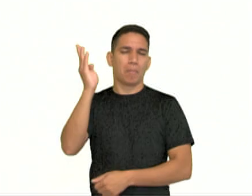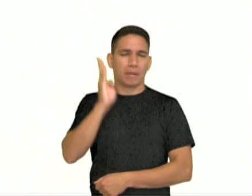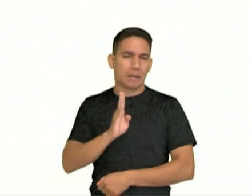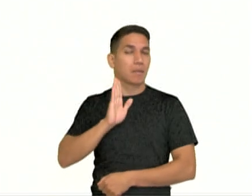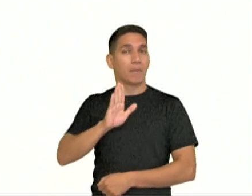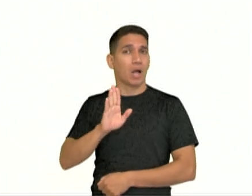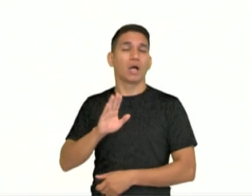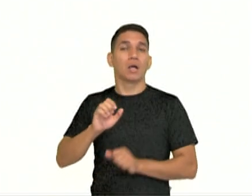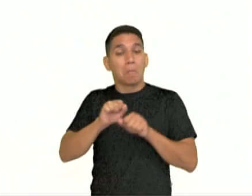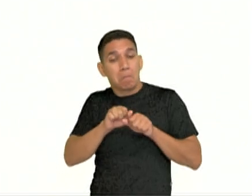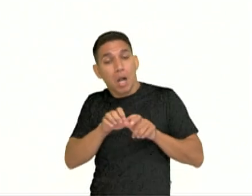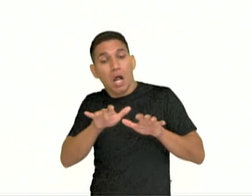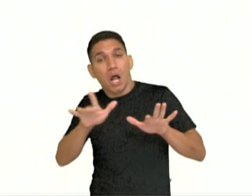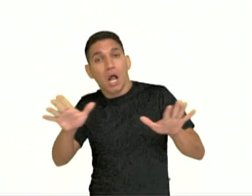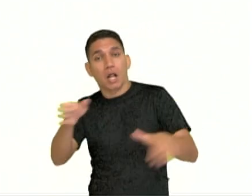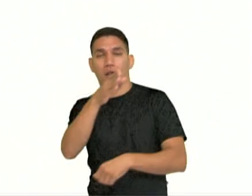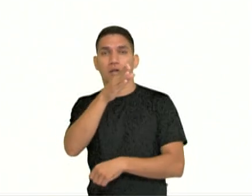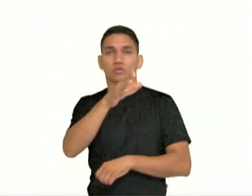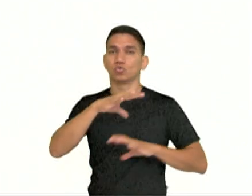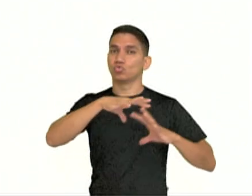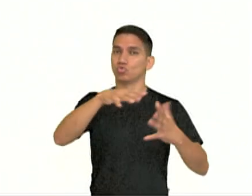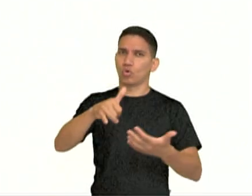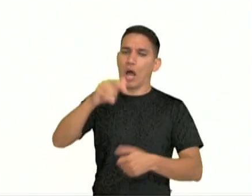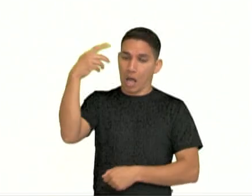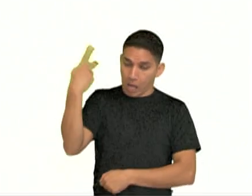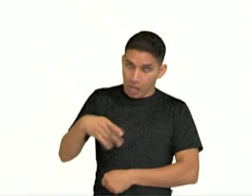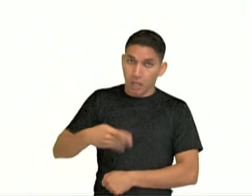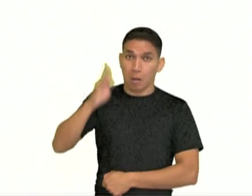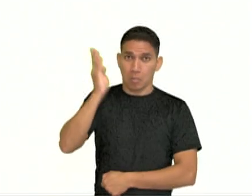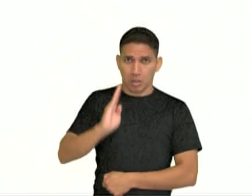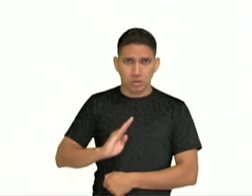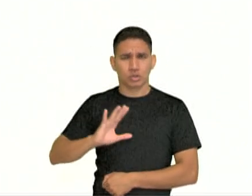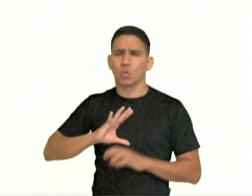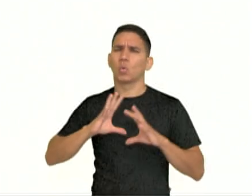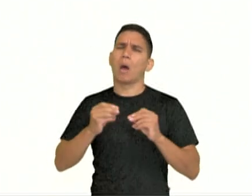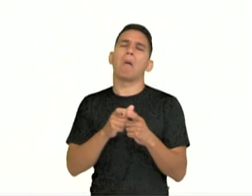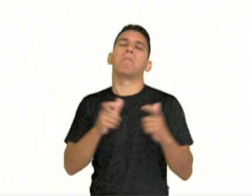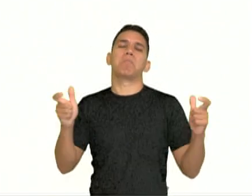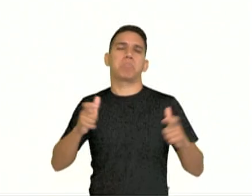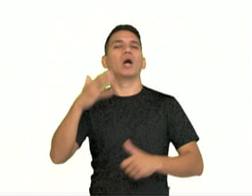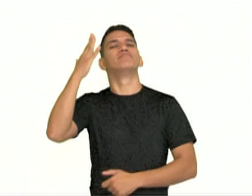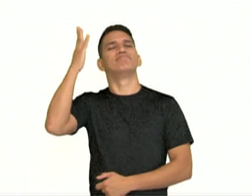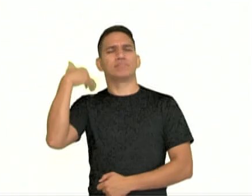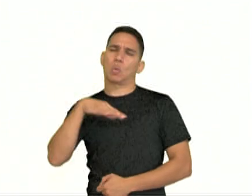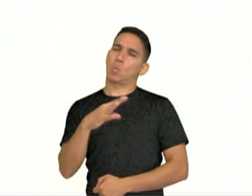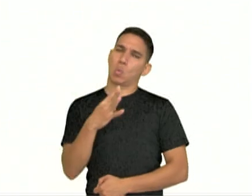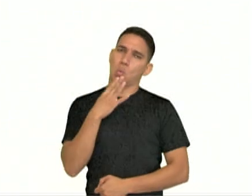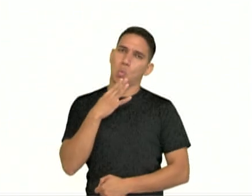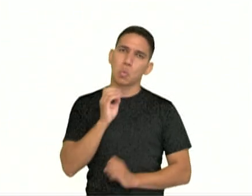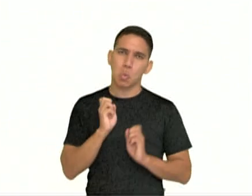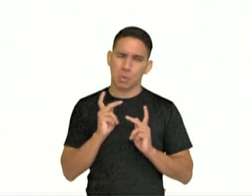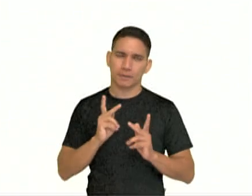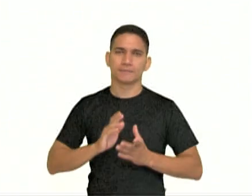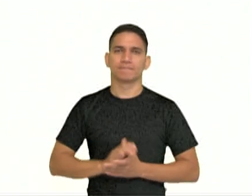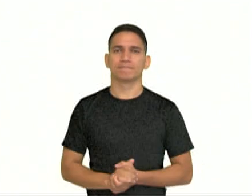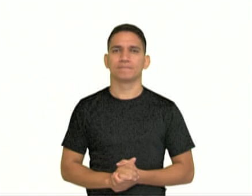ela se espalhou mundialmente, aqui no Brasil ela é muito acompanhada, muito presente no nosso dia a dia, tá bom?